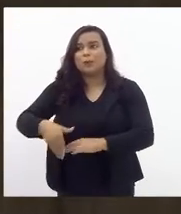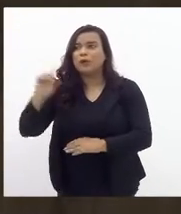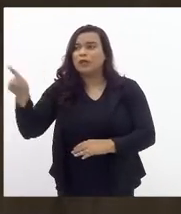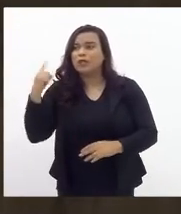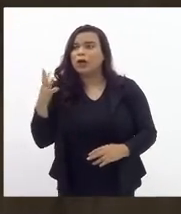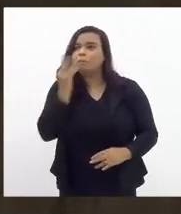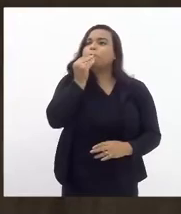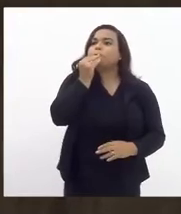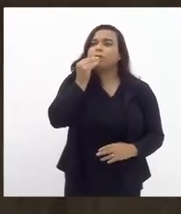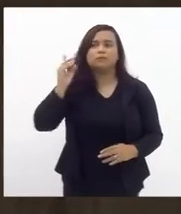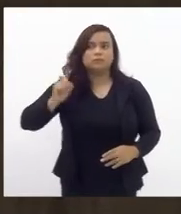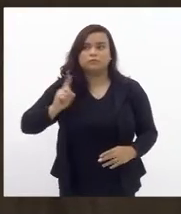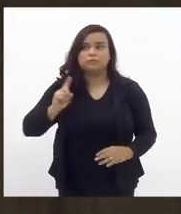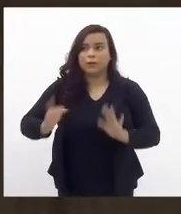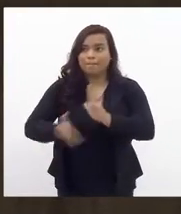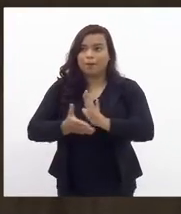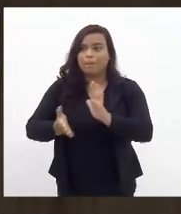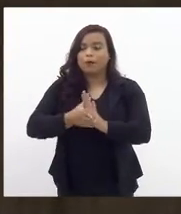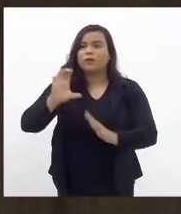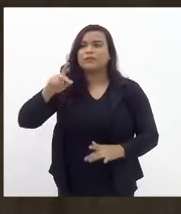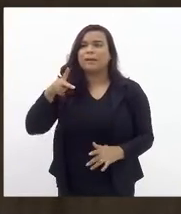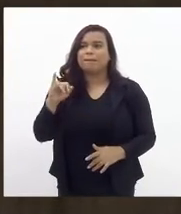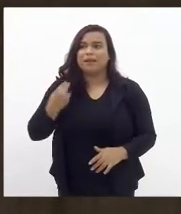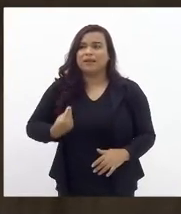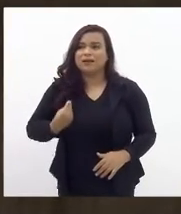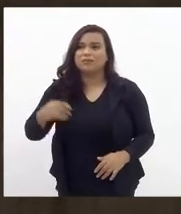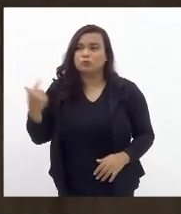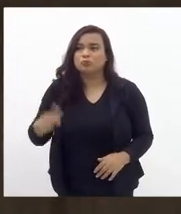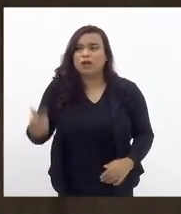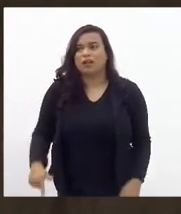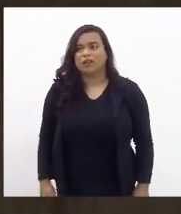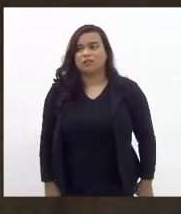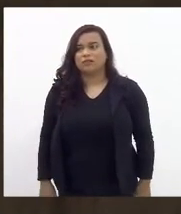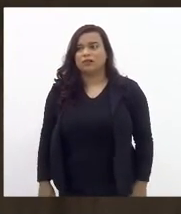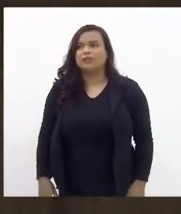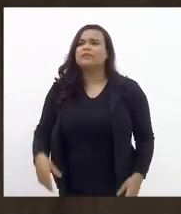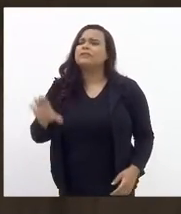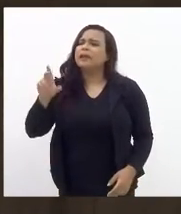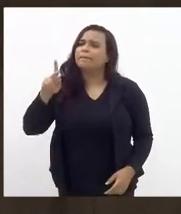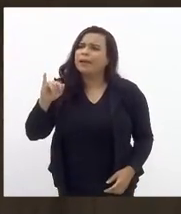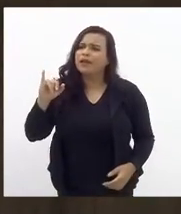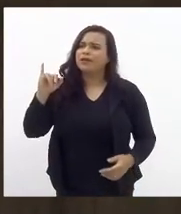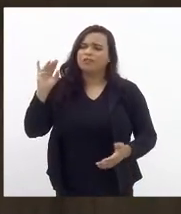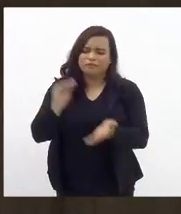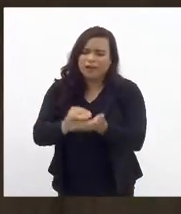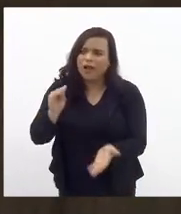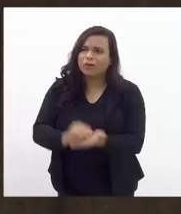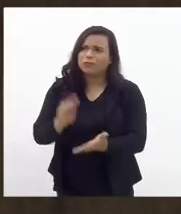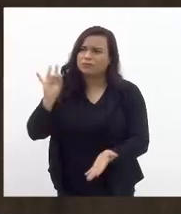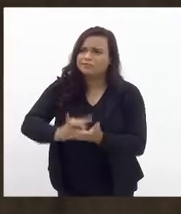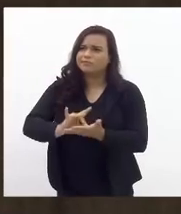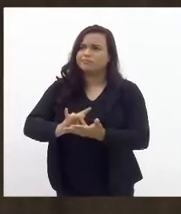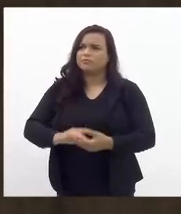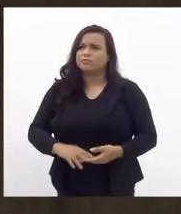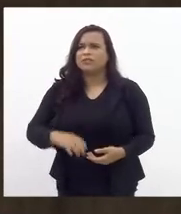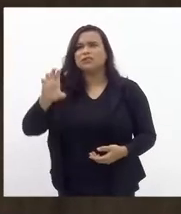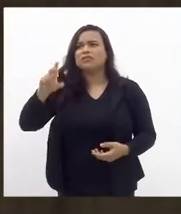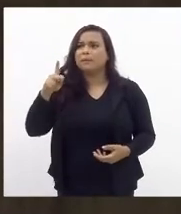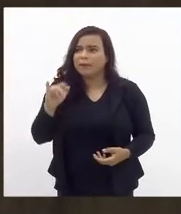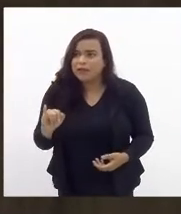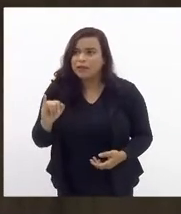dentro CPIs que não existem, CPIs que são inverídicas, CPIs que vão